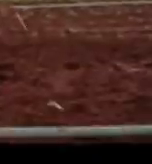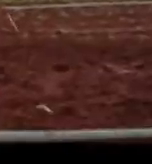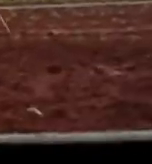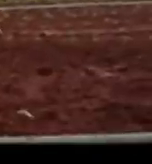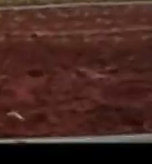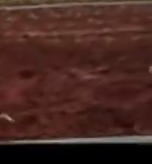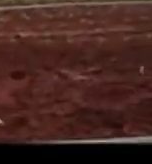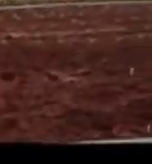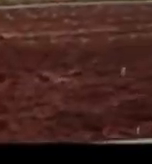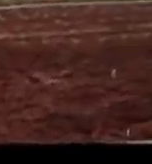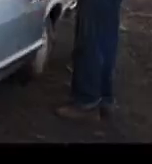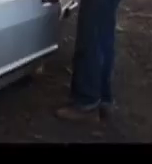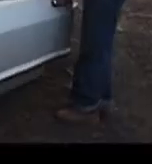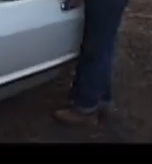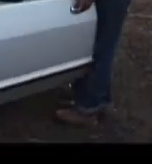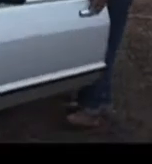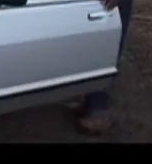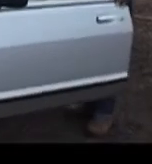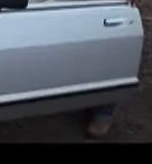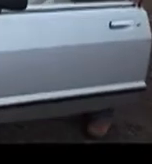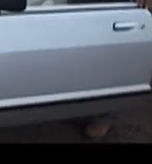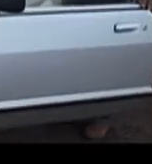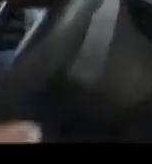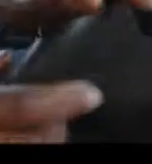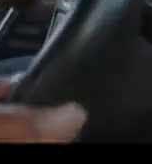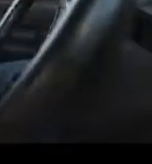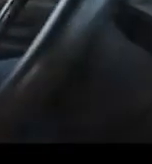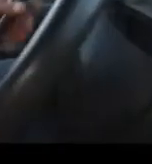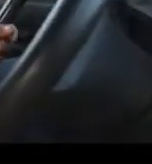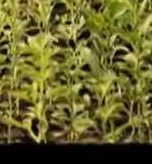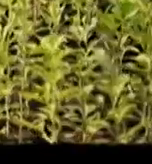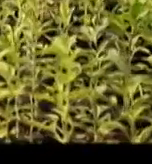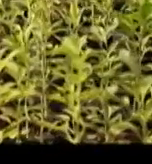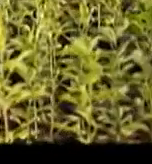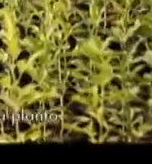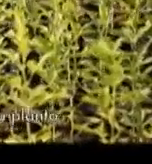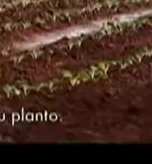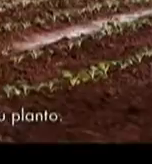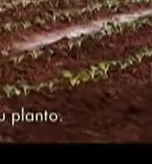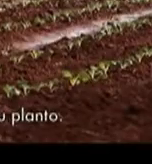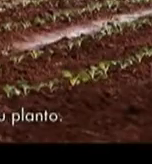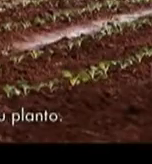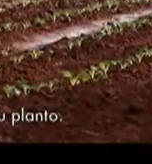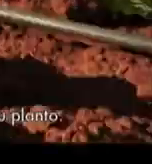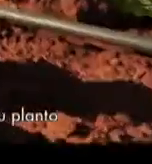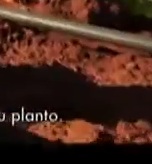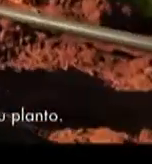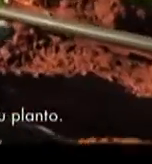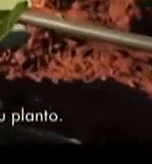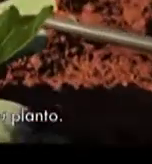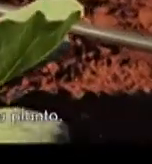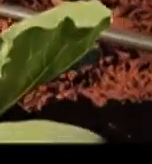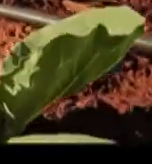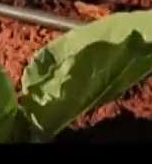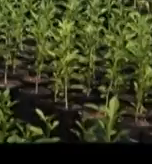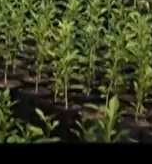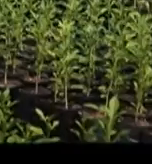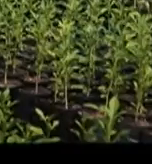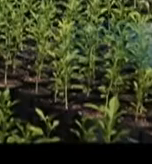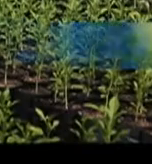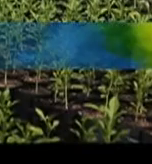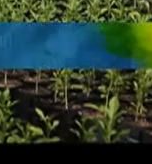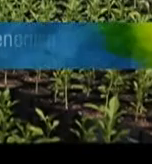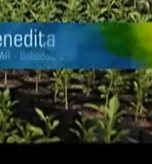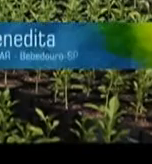artesiano, comprei um tratorzinho. Hoje eu tenho um carro, e foi a minha alegria. E hoje que eu bem pensar, eu tenho a terra e o pranto, né?